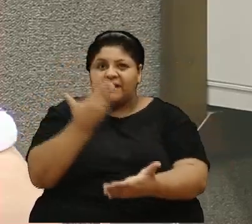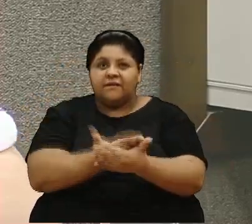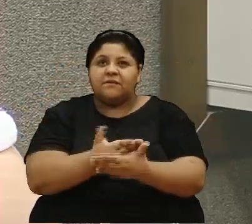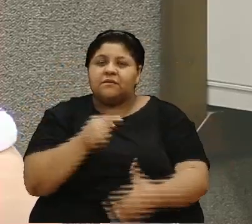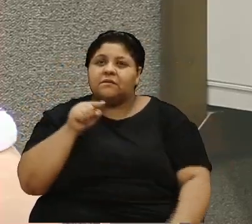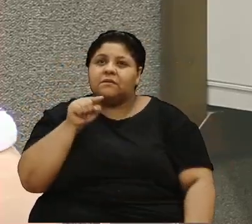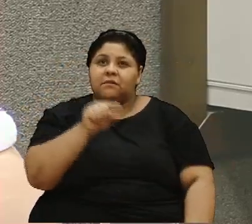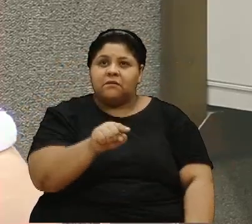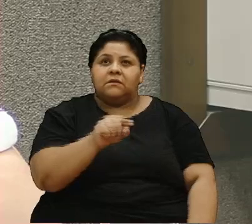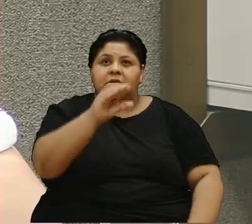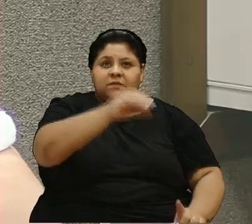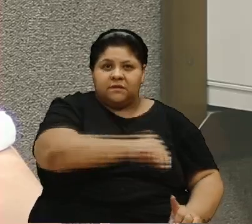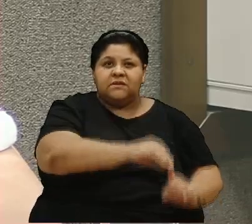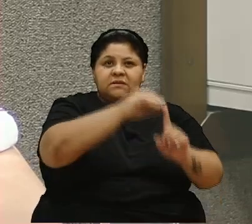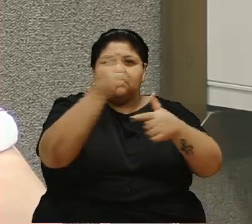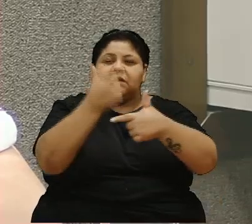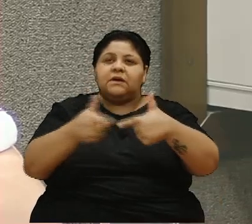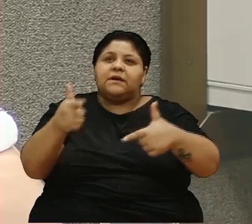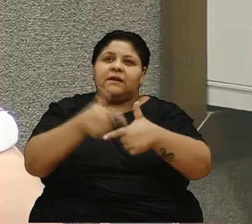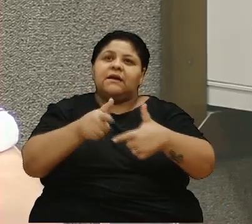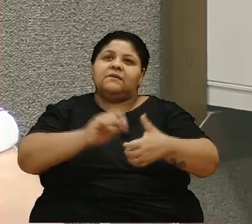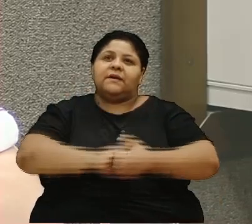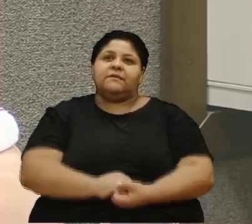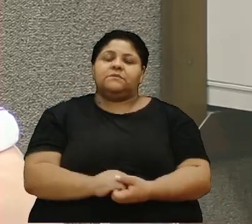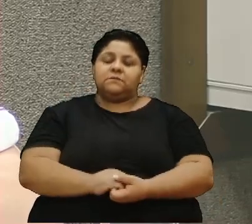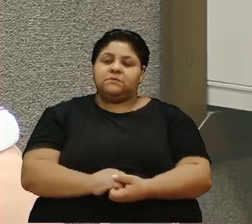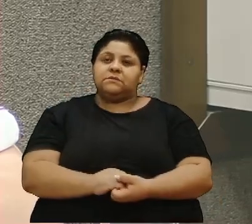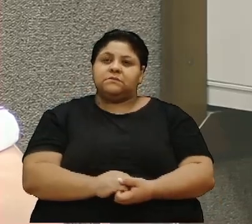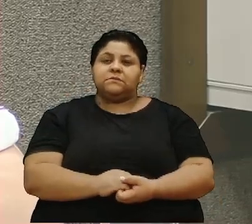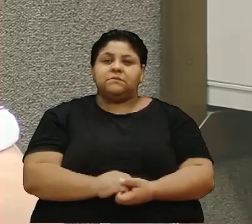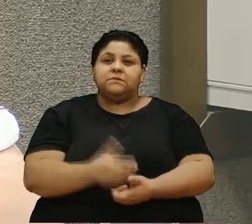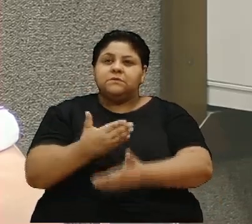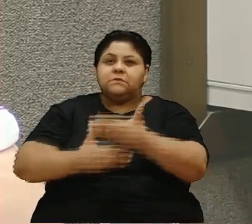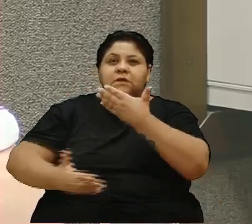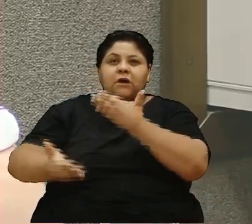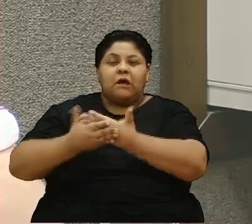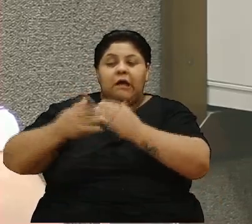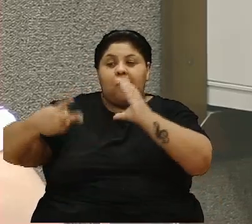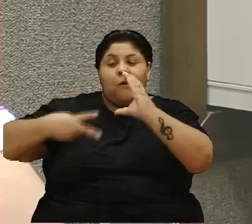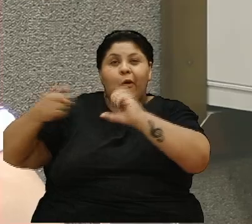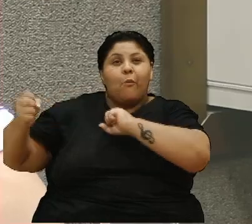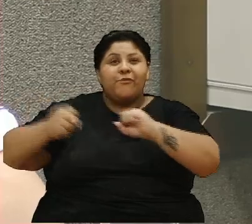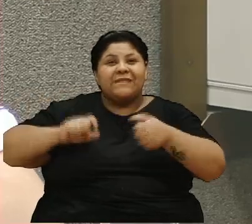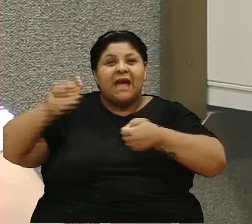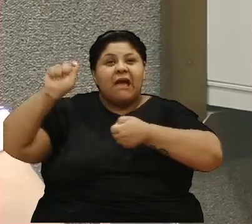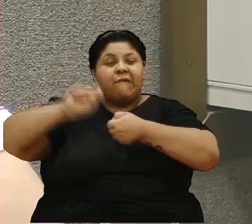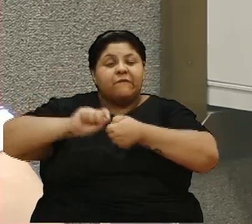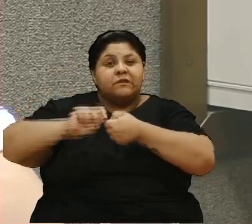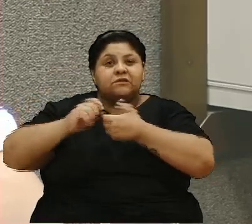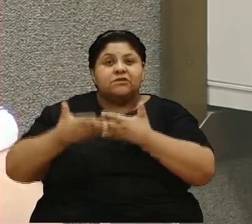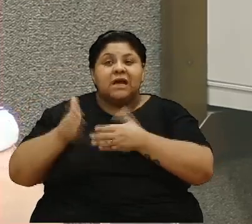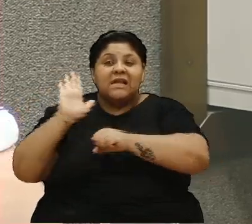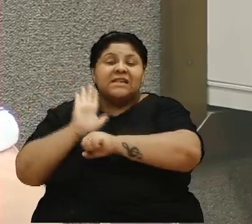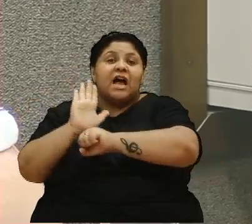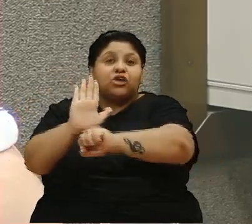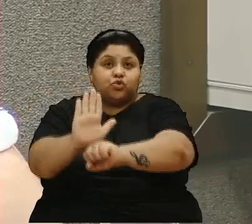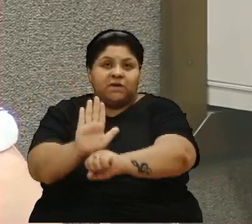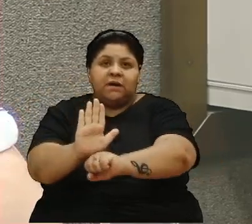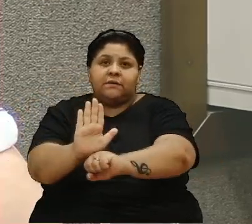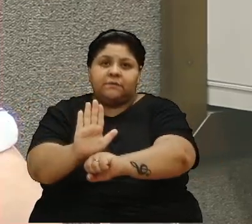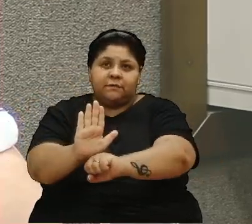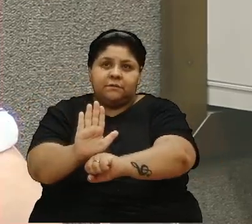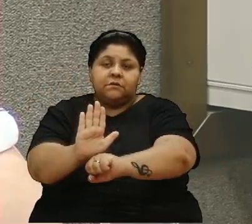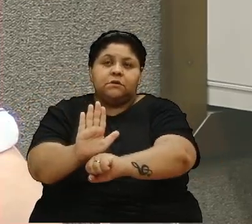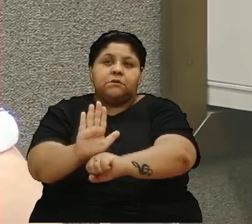esse é o principal problema. E tudo que a Câmara puder fazer no sentido de ajudar, de que